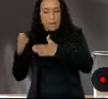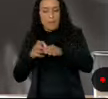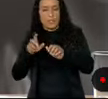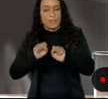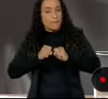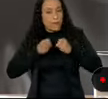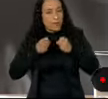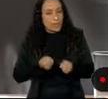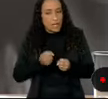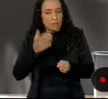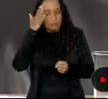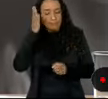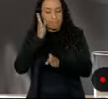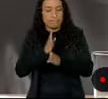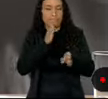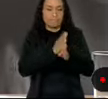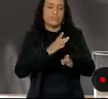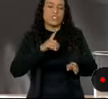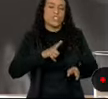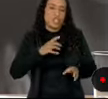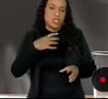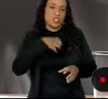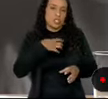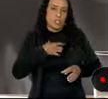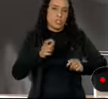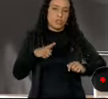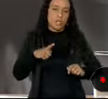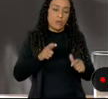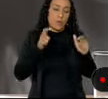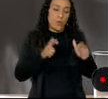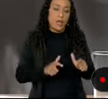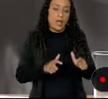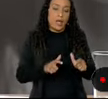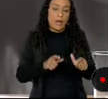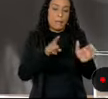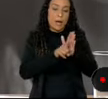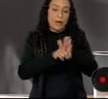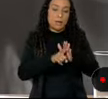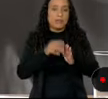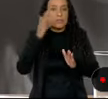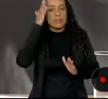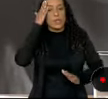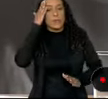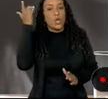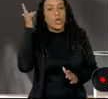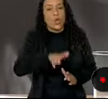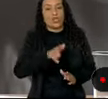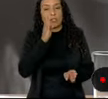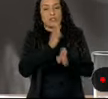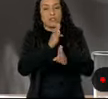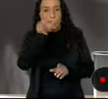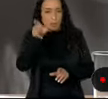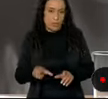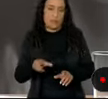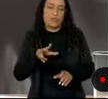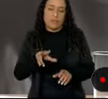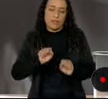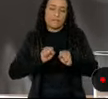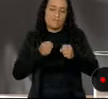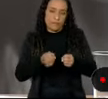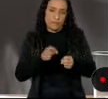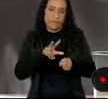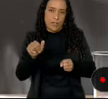para conseguir identificar. Tinham formas, pela localização das questões, etc., da Sesgran Rio conseguir identificar. Então vai ser feito esse